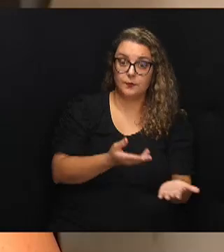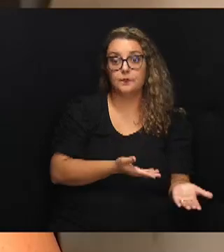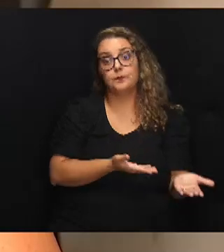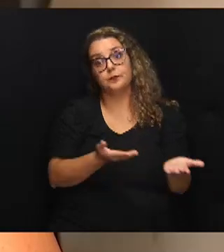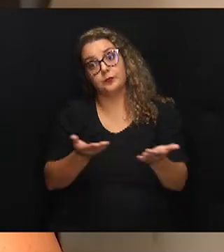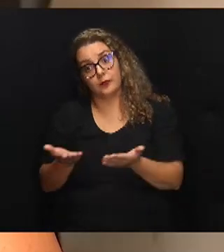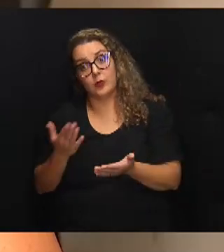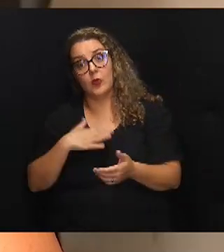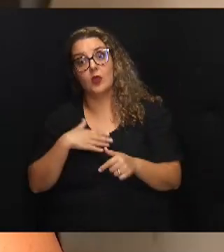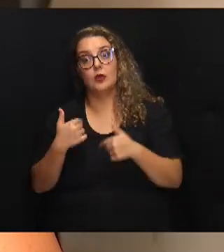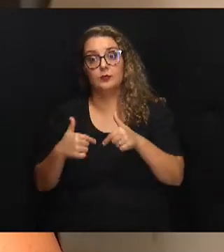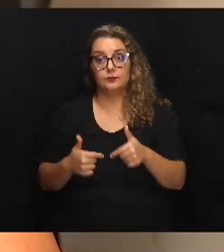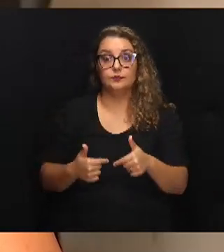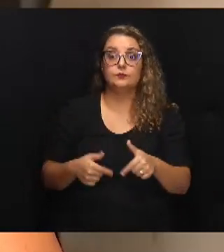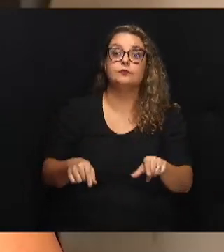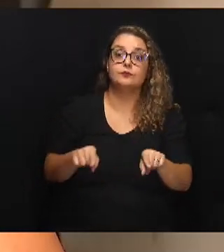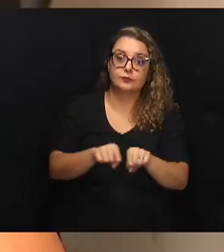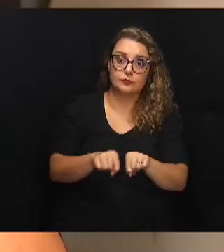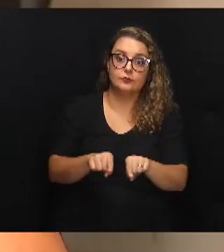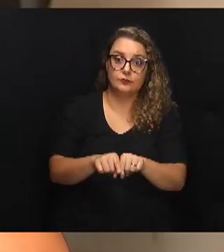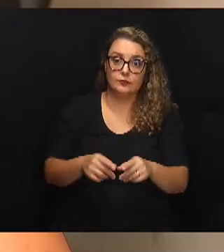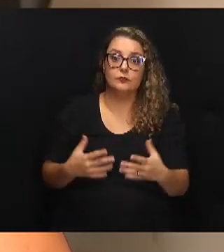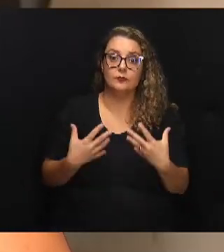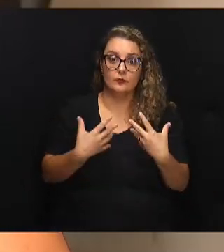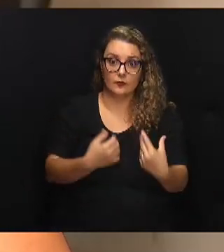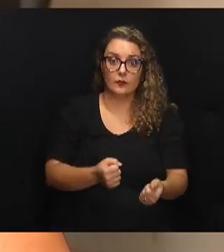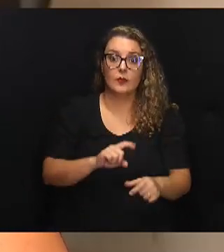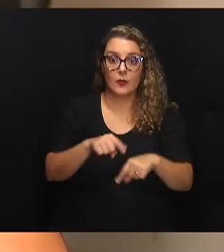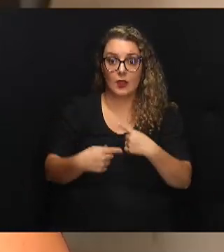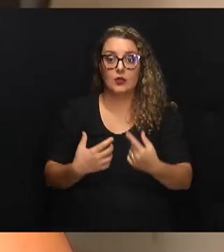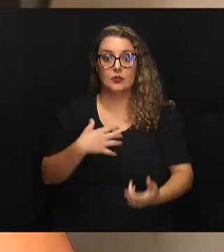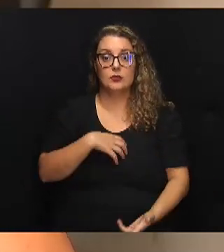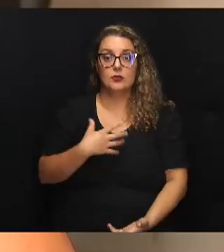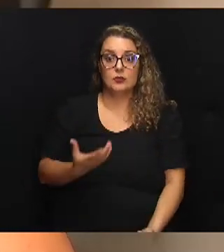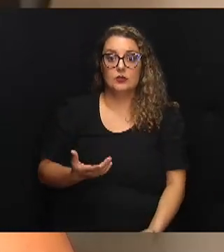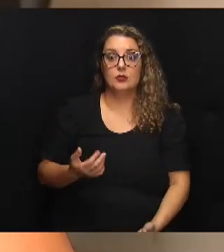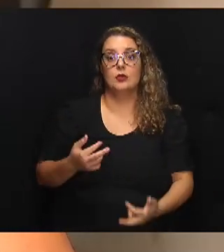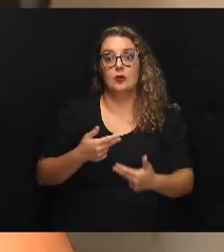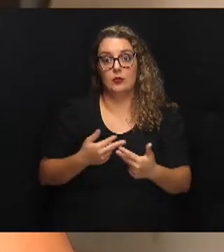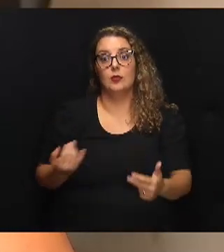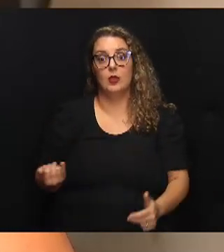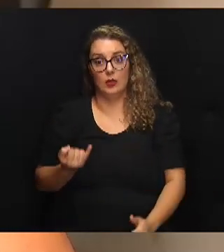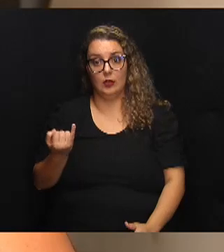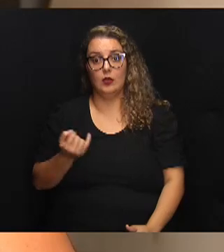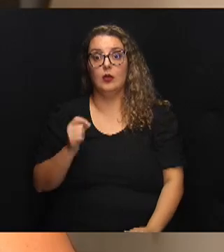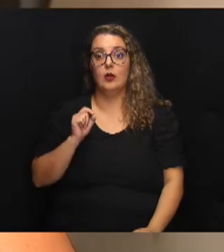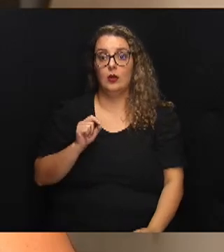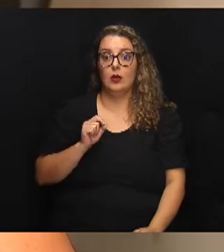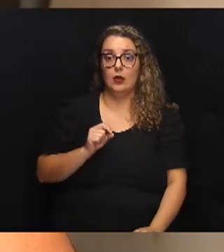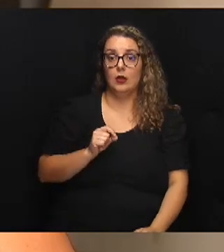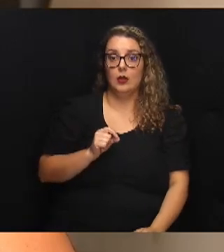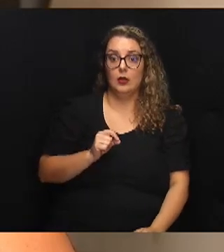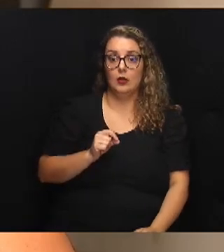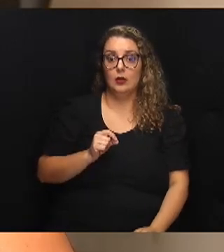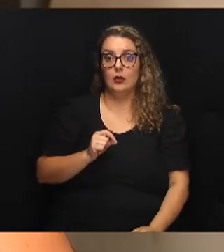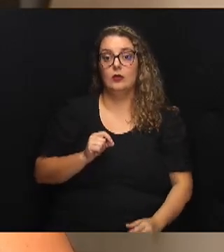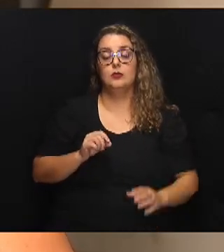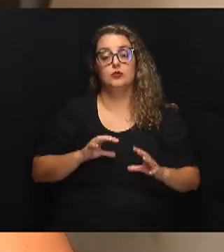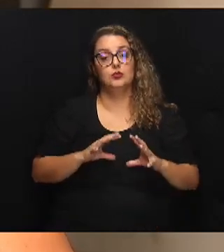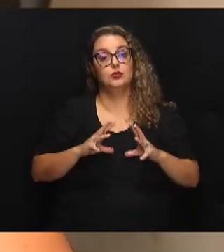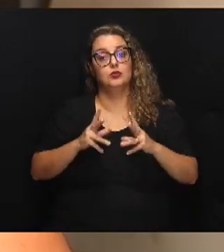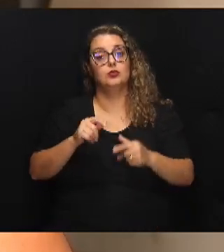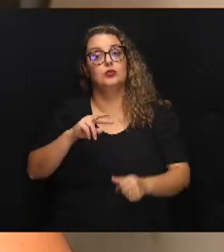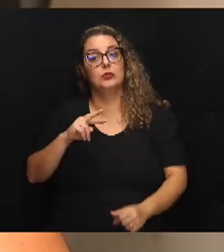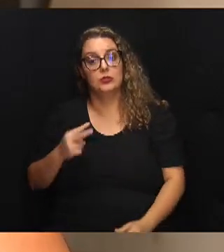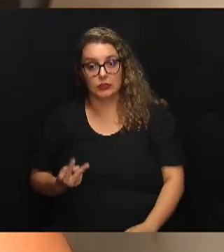meu trabalho, também eu recebo de outra forma. E uma coisa importante é que todas as